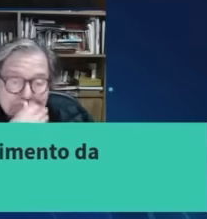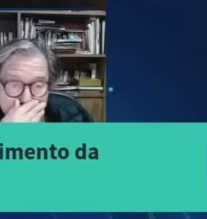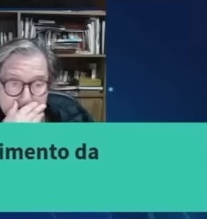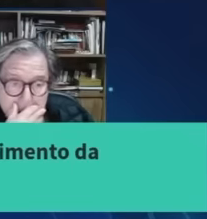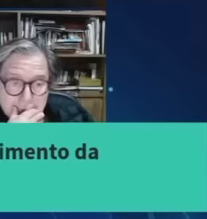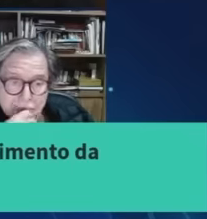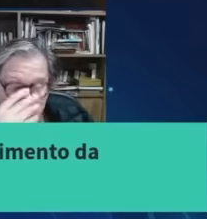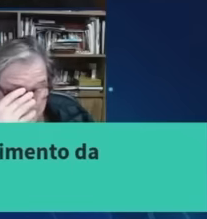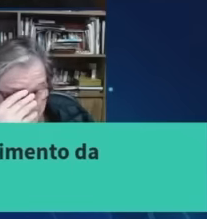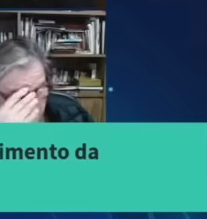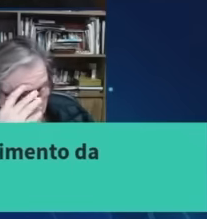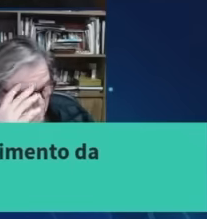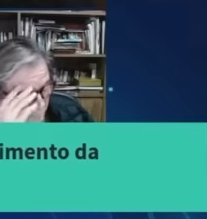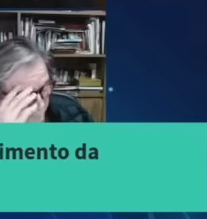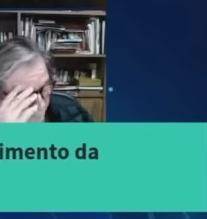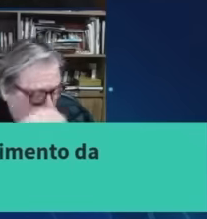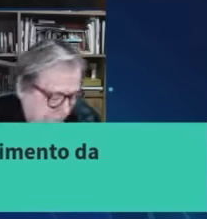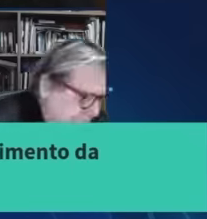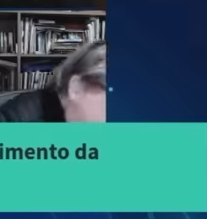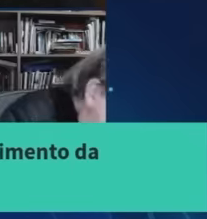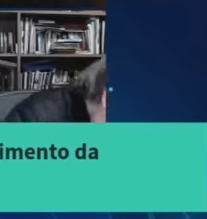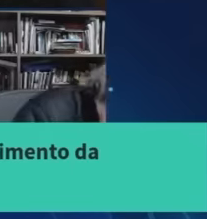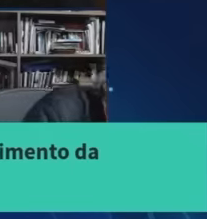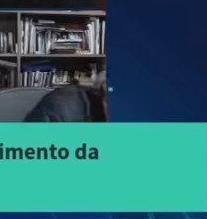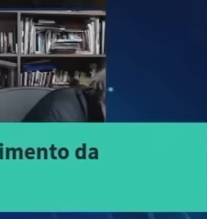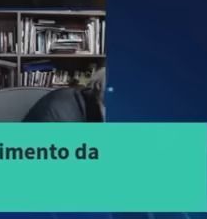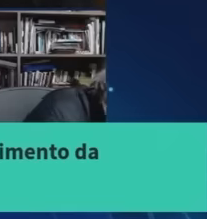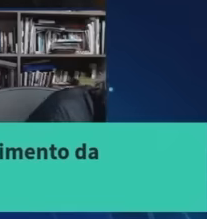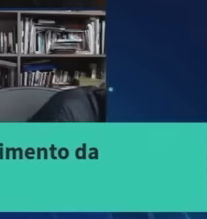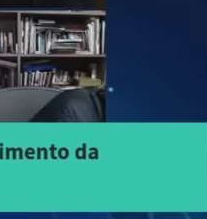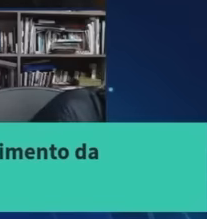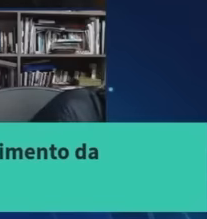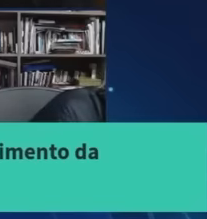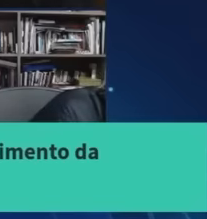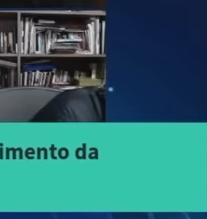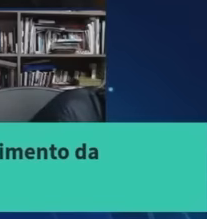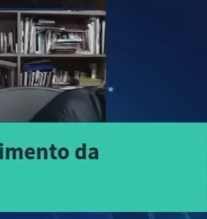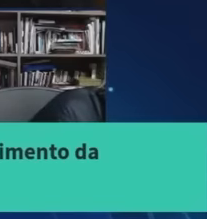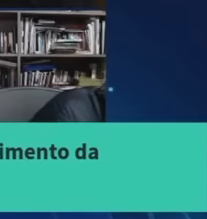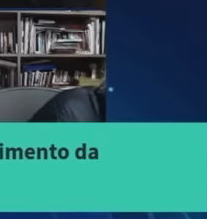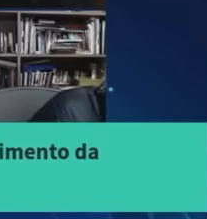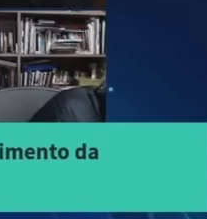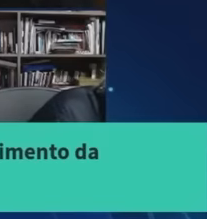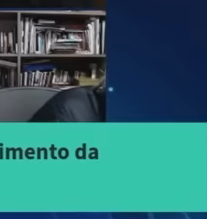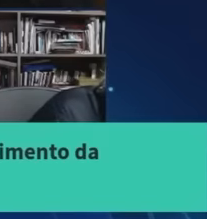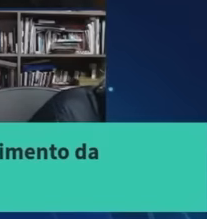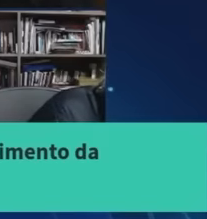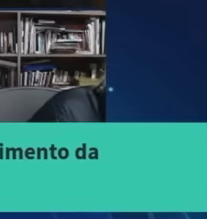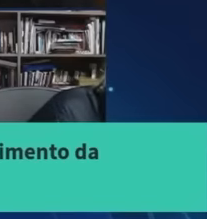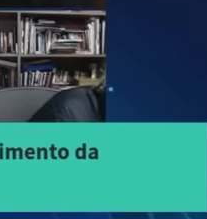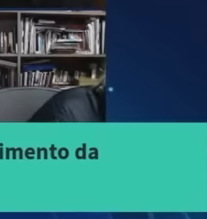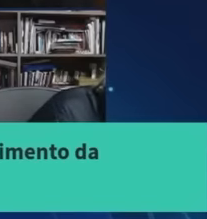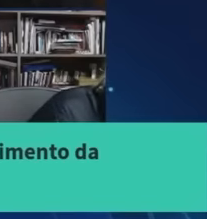nos últimos tempos. Eu acho o seguinte, o discurso do Lula, isso tudo precisa ser analisado com calma, né? Mas o impacto que me provocou